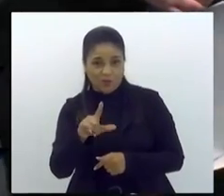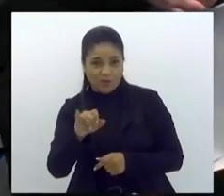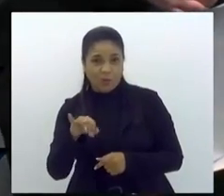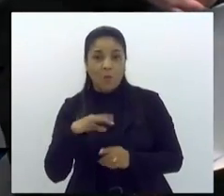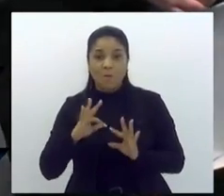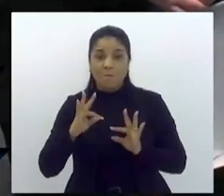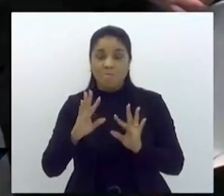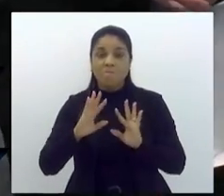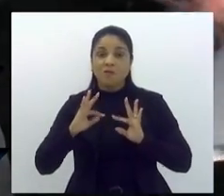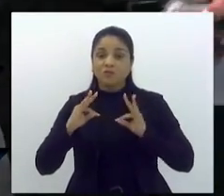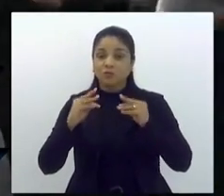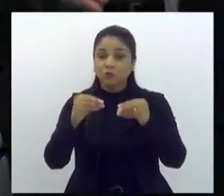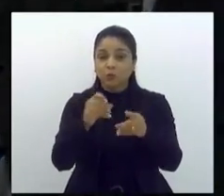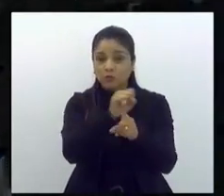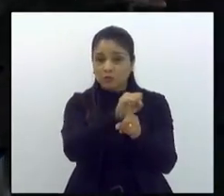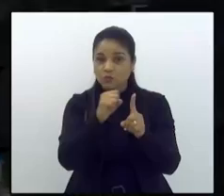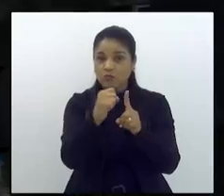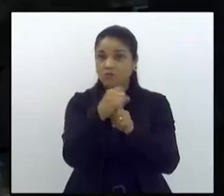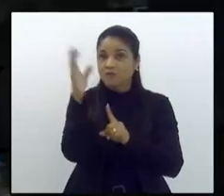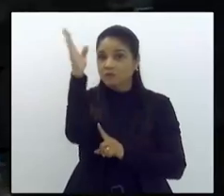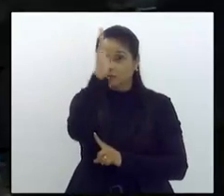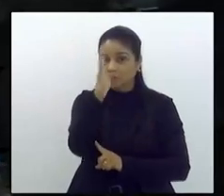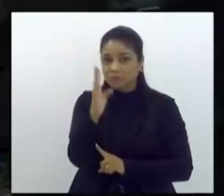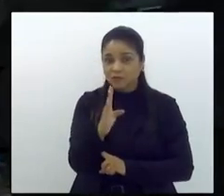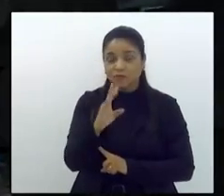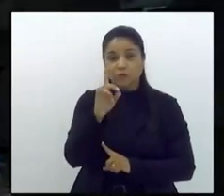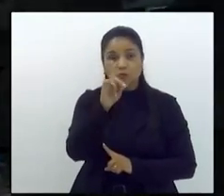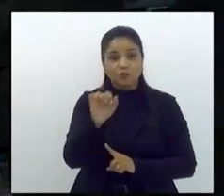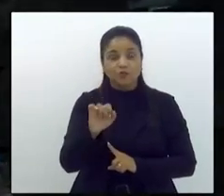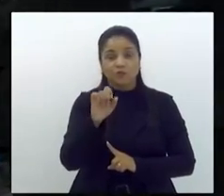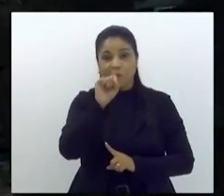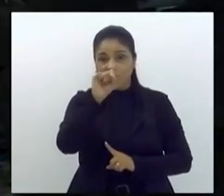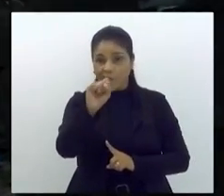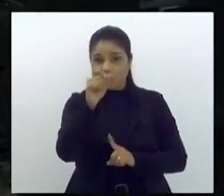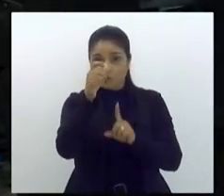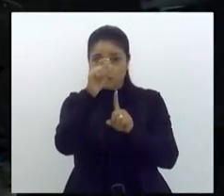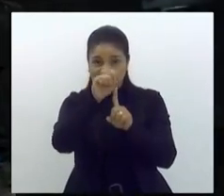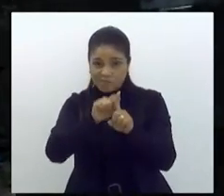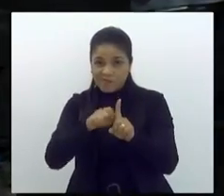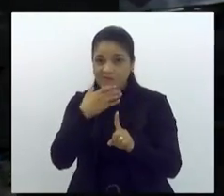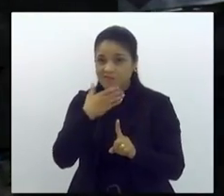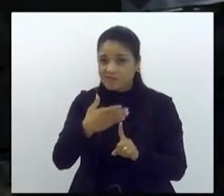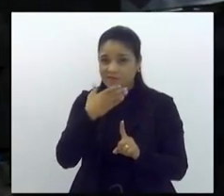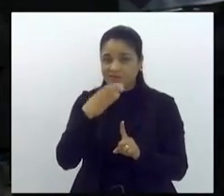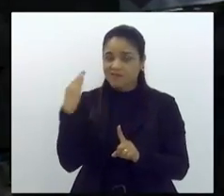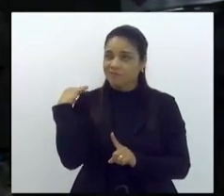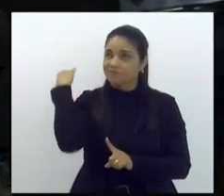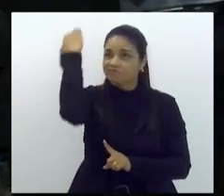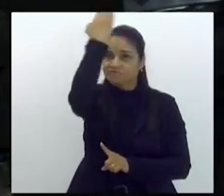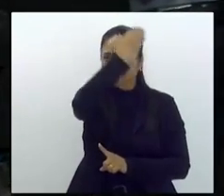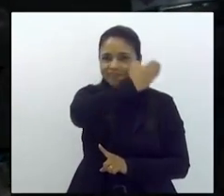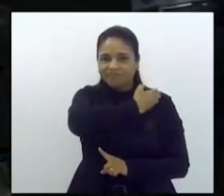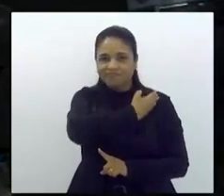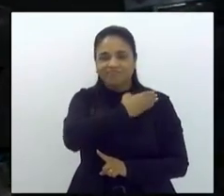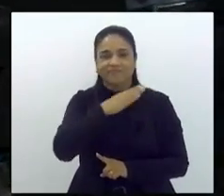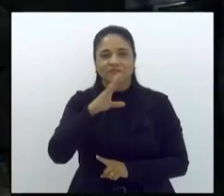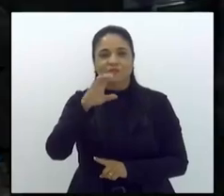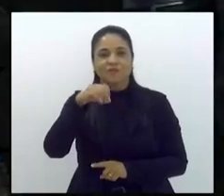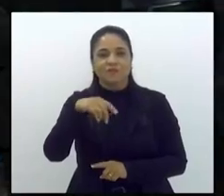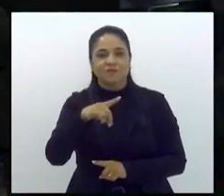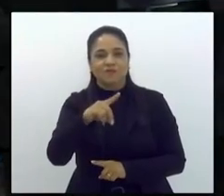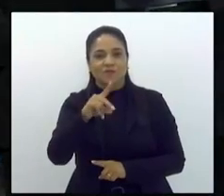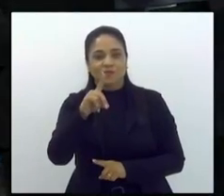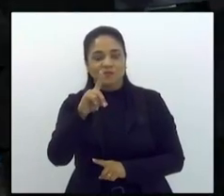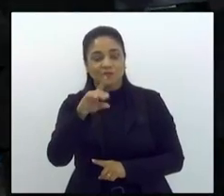Sociedade Brasileira de consagrar o dia oito de dezembro a Nossa Senhora da Conceição salve Maria